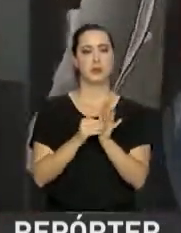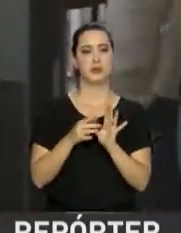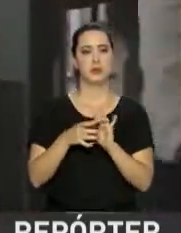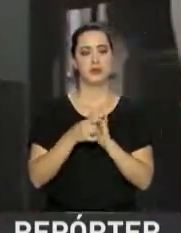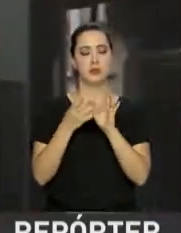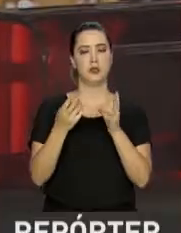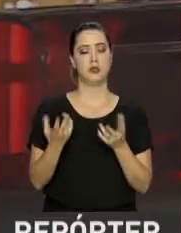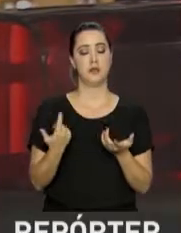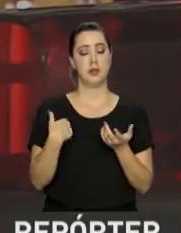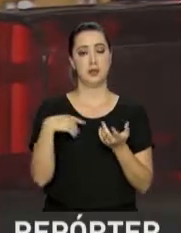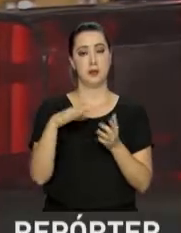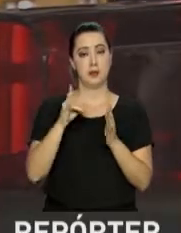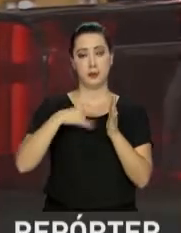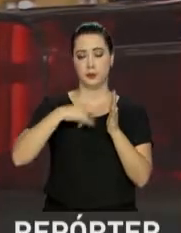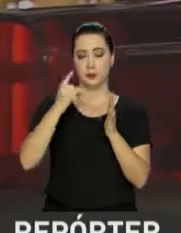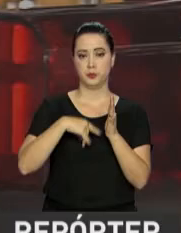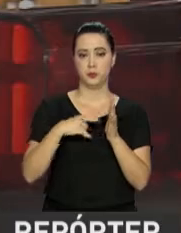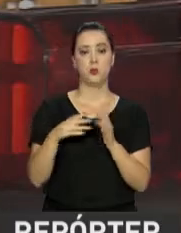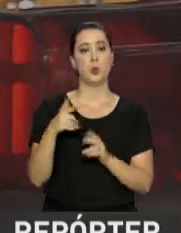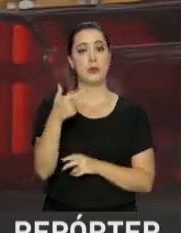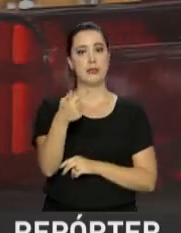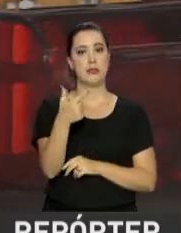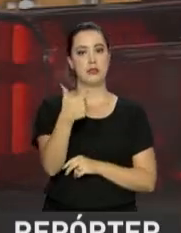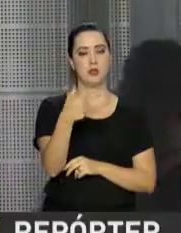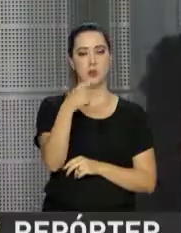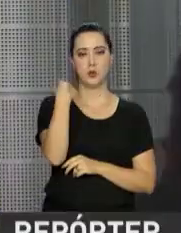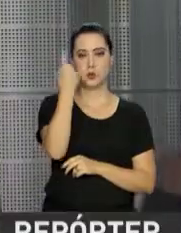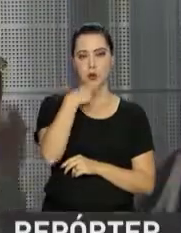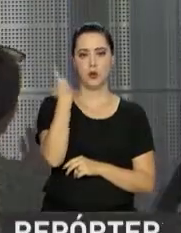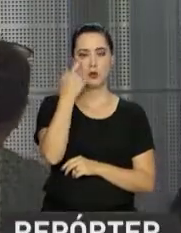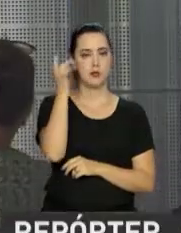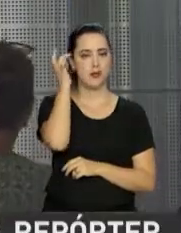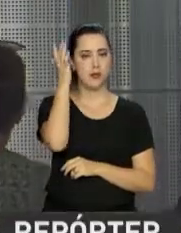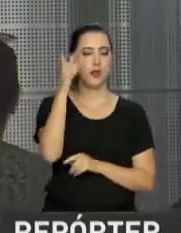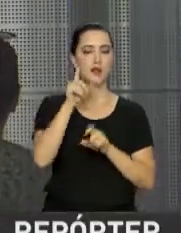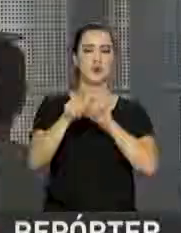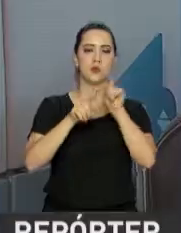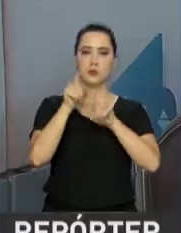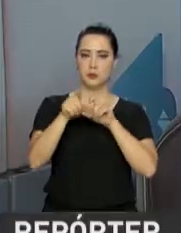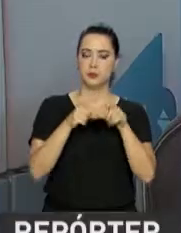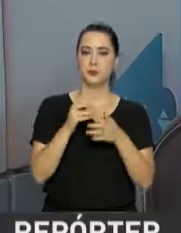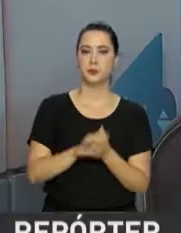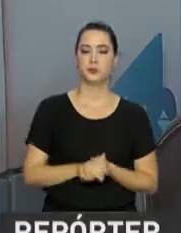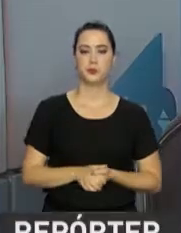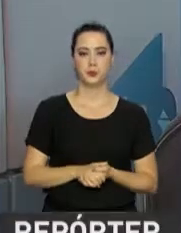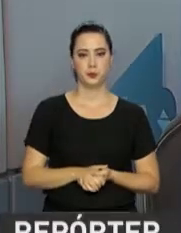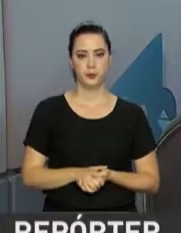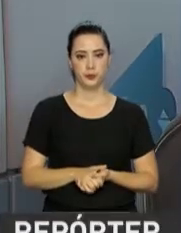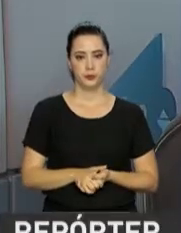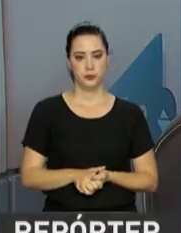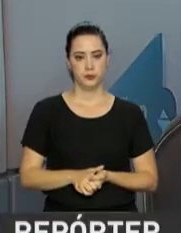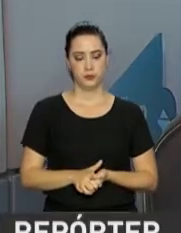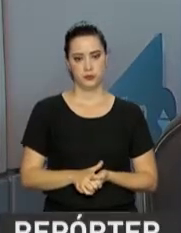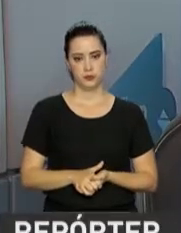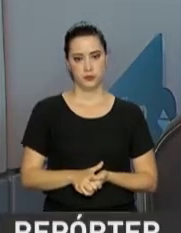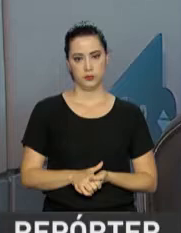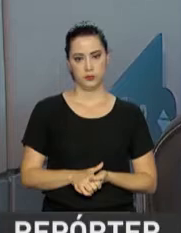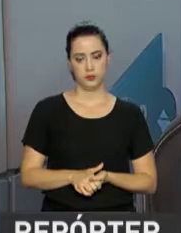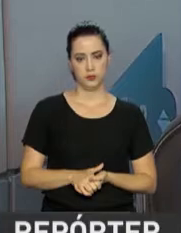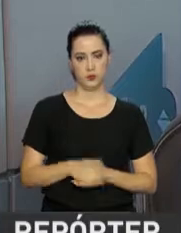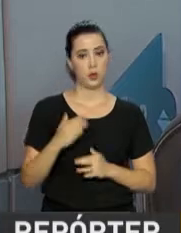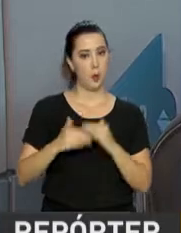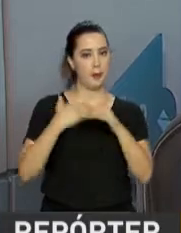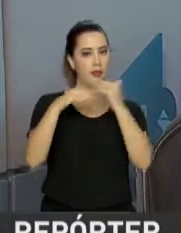do documento, ocorra em 72 horas, de maneira eletrônica. Esses vistos eletrônicos aumentaram em perto